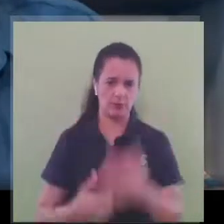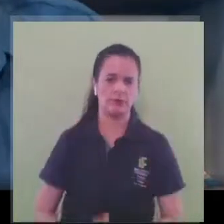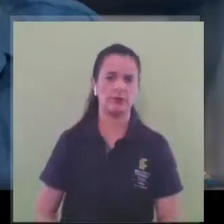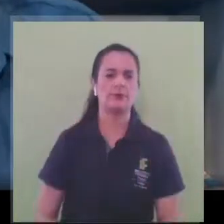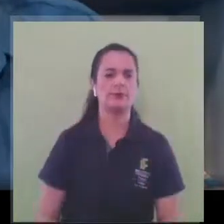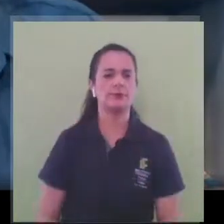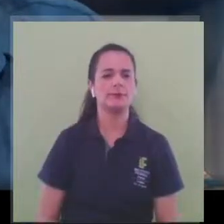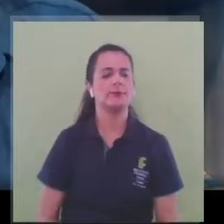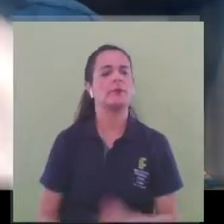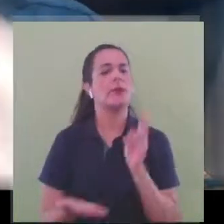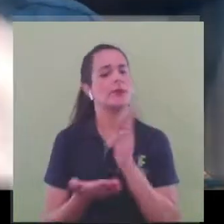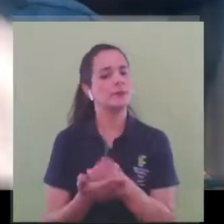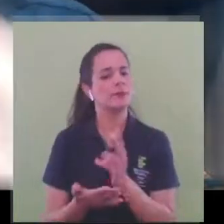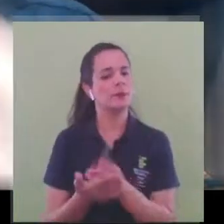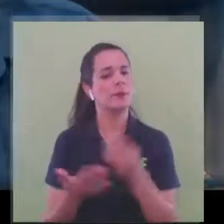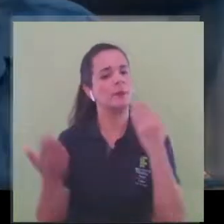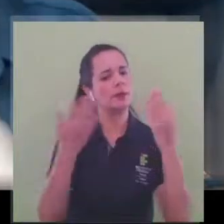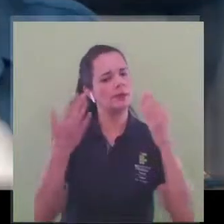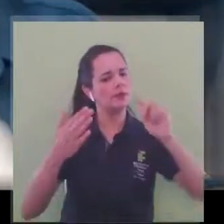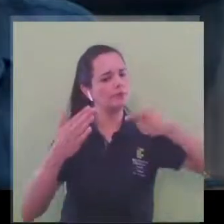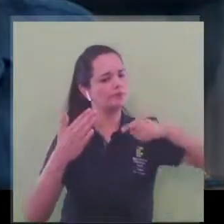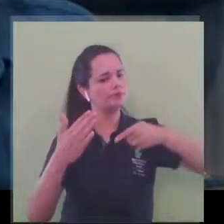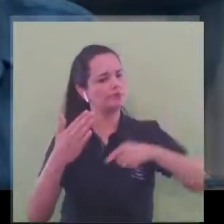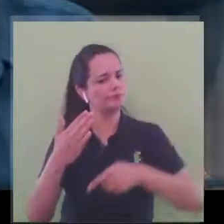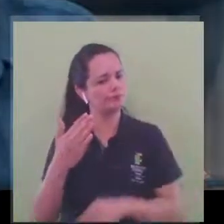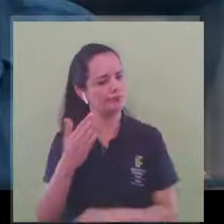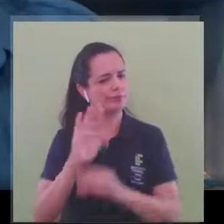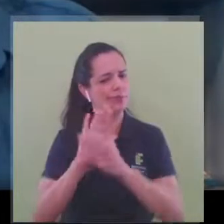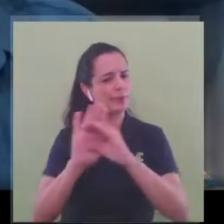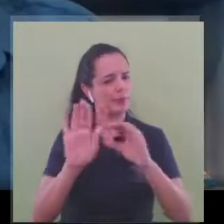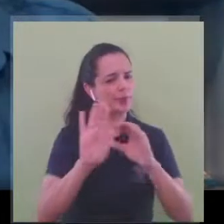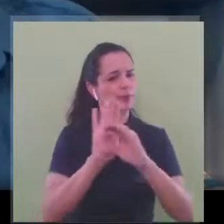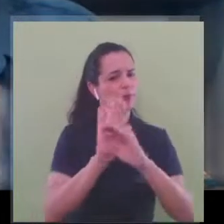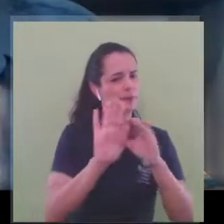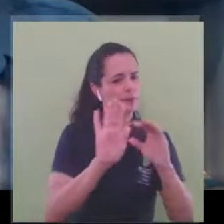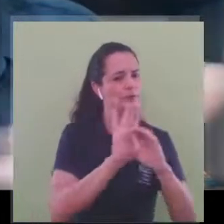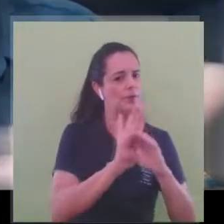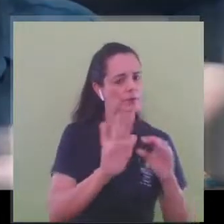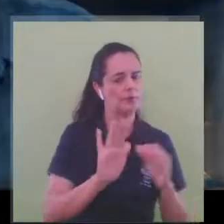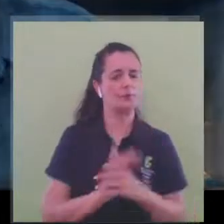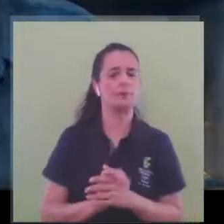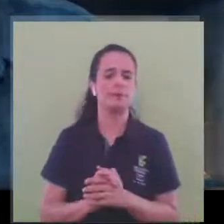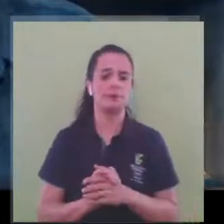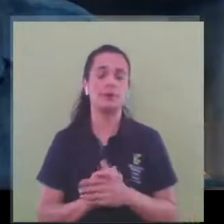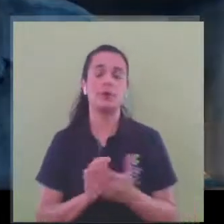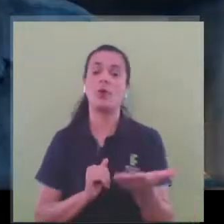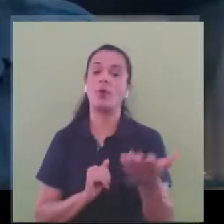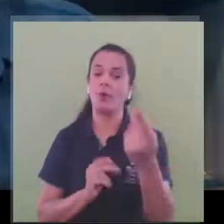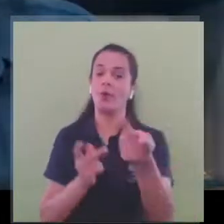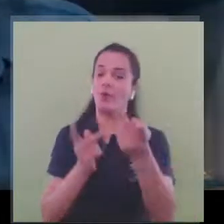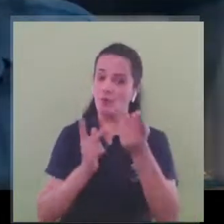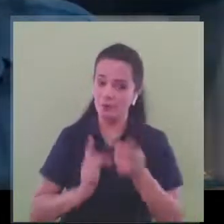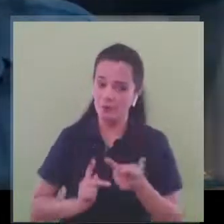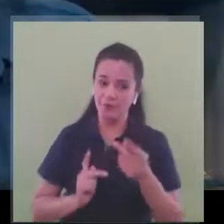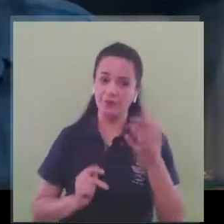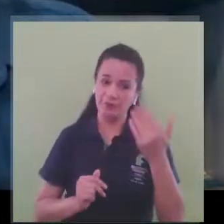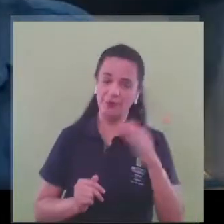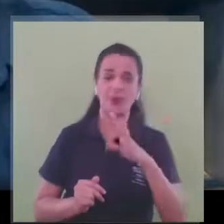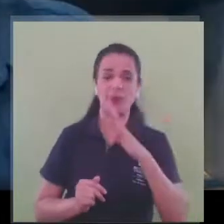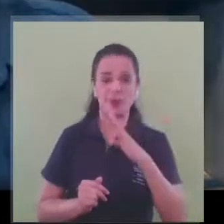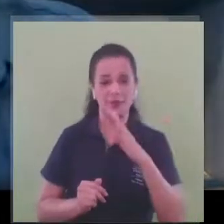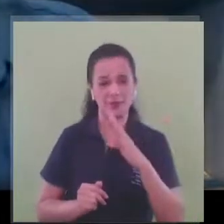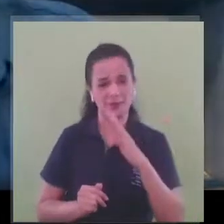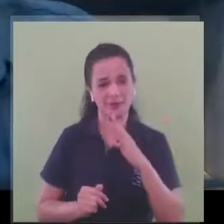sempre analisando de forma aprofundada, capítulo por capítulo. Então, eu convido vocês a conhecerem o Três Vias Estudos Clássicos.